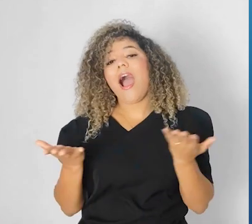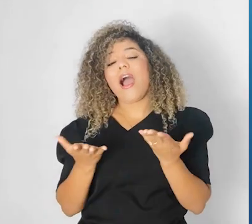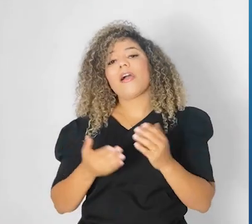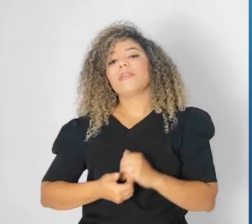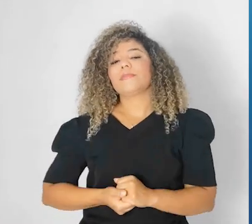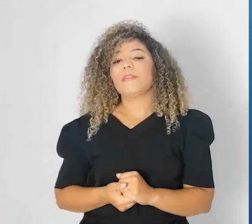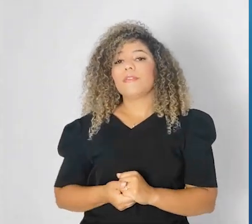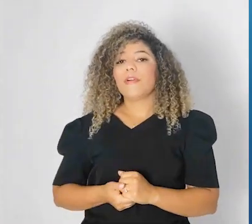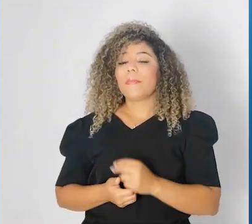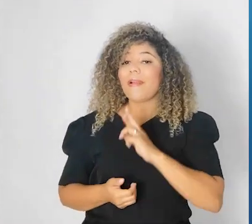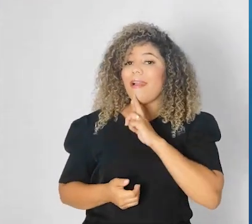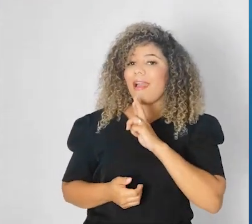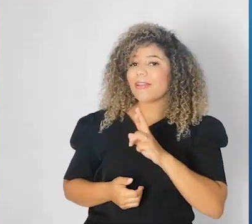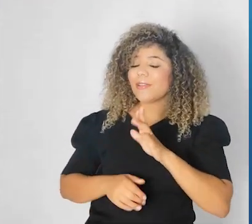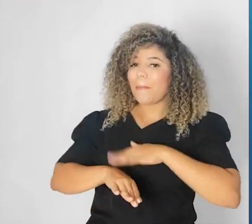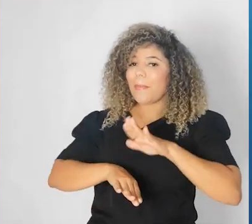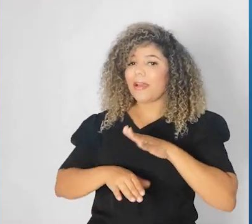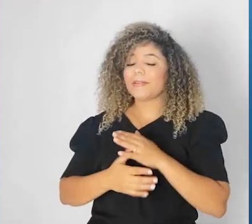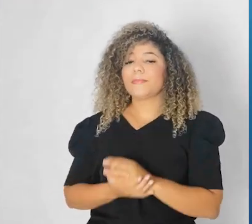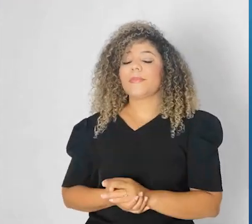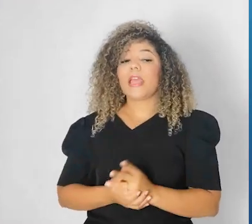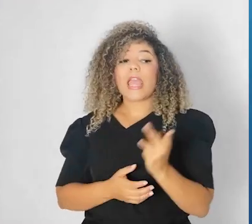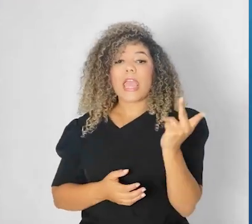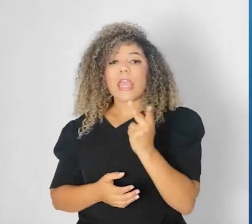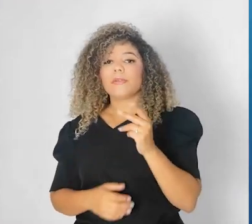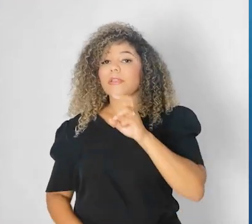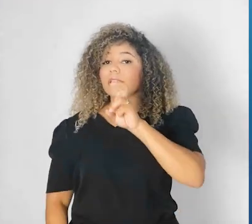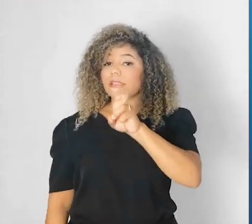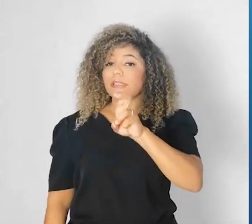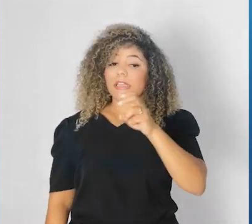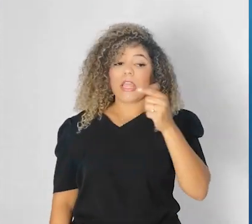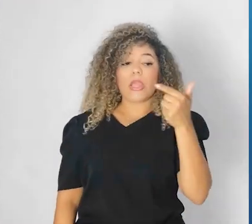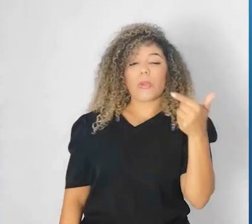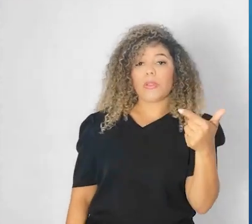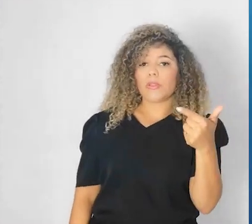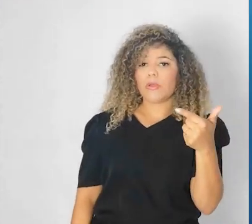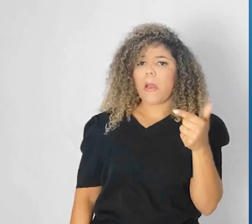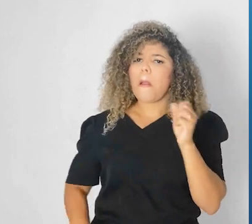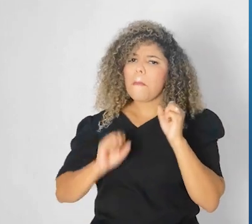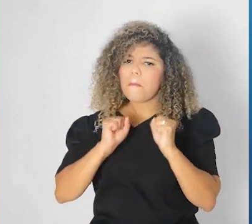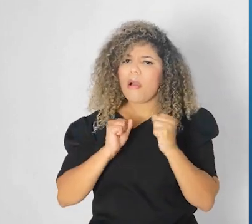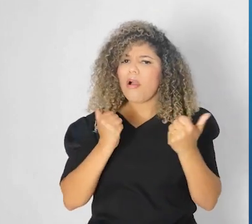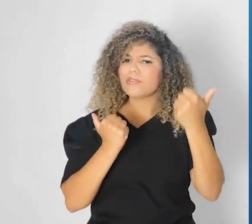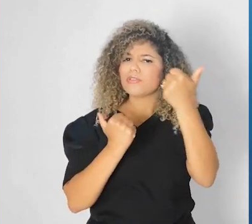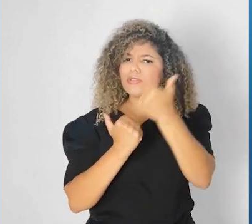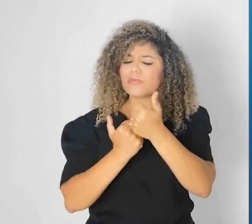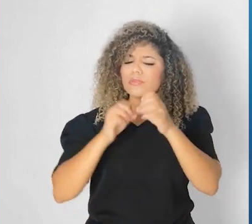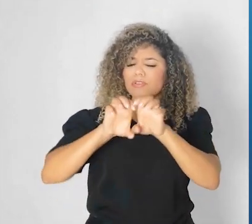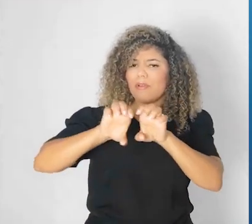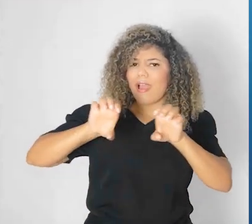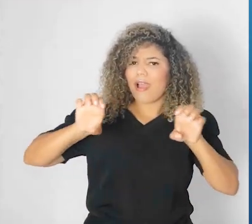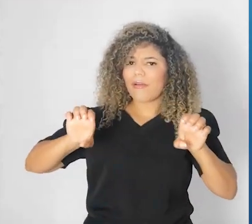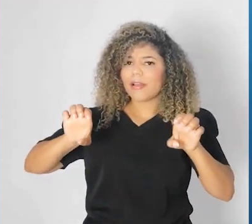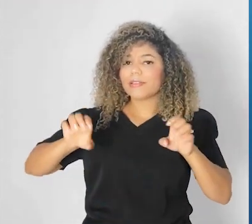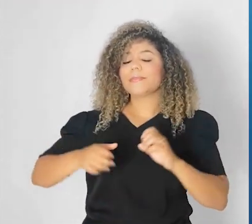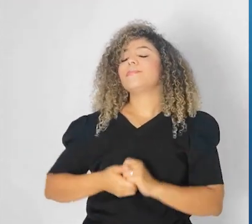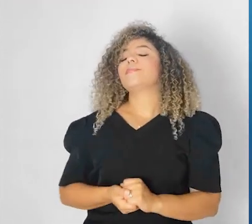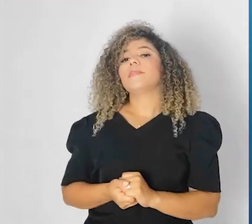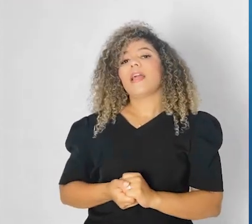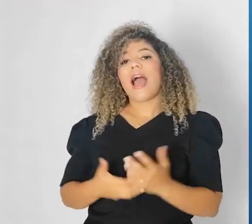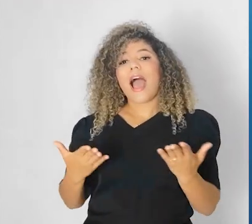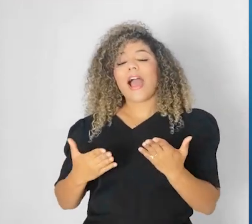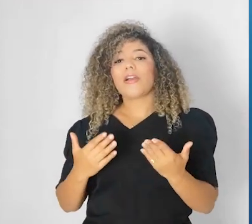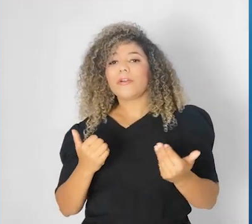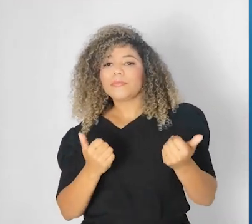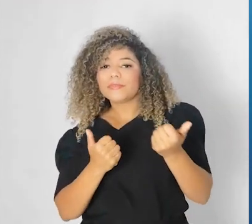essa situação. O par ordenado 5 e 2 é solução da equação? Então, vamos substituir, respeitando